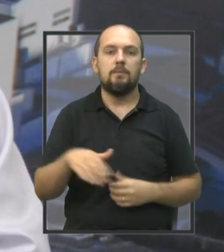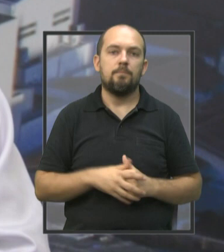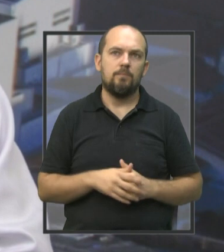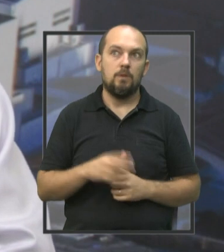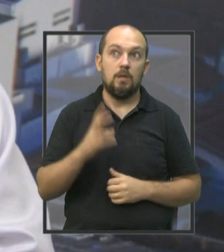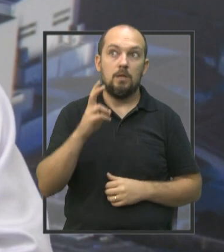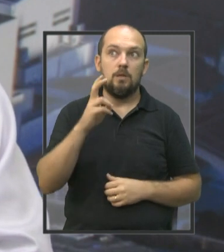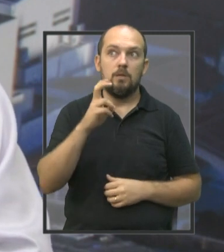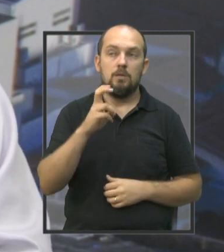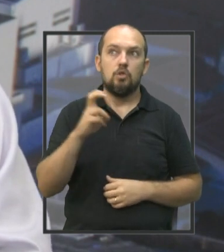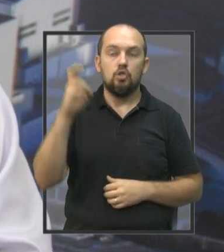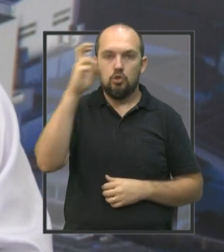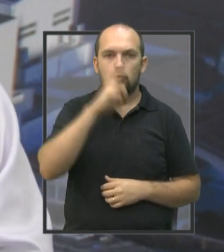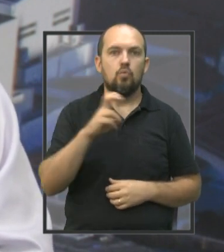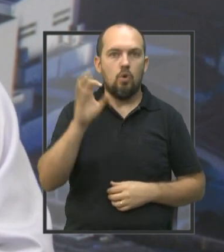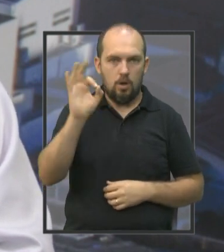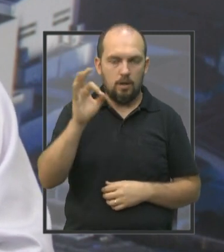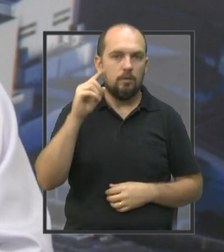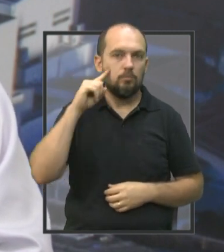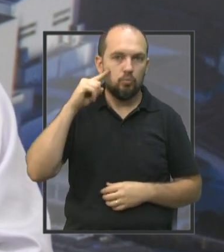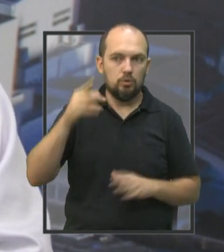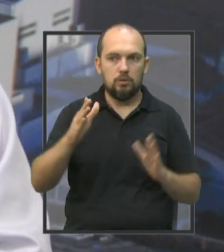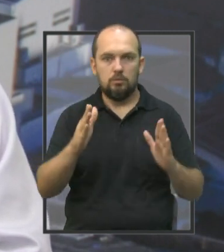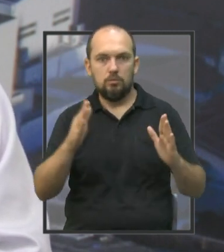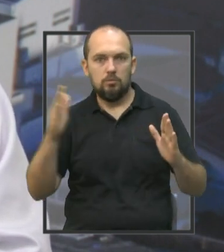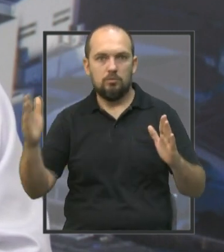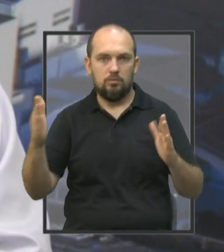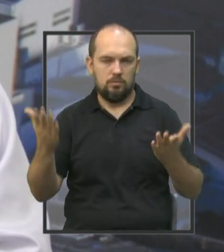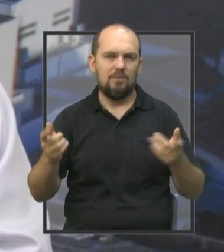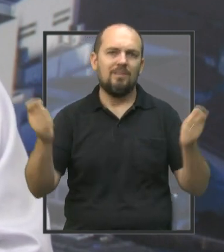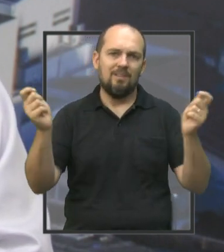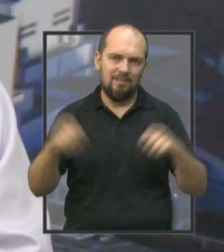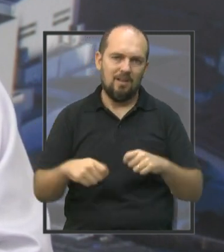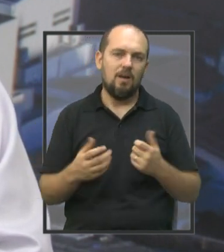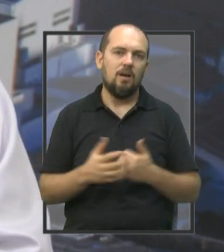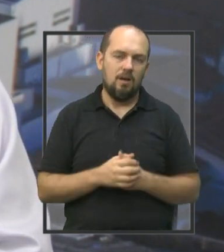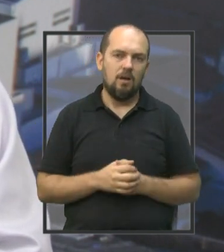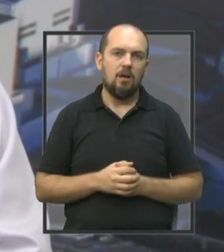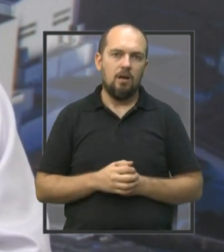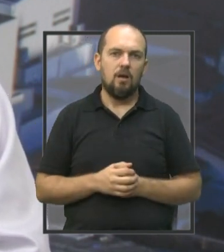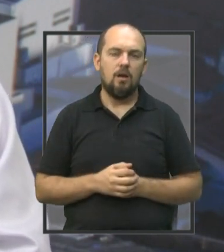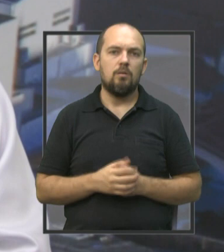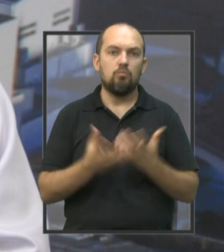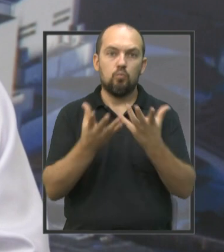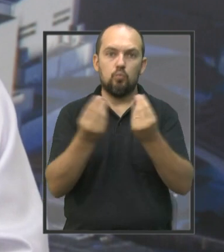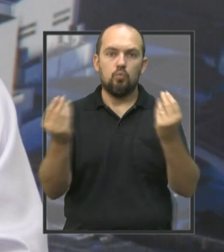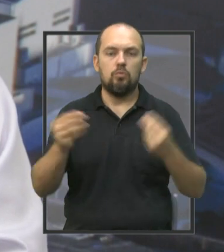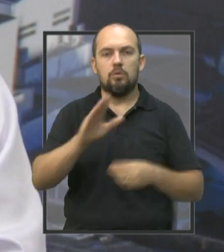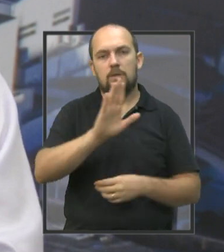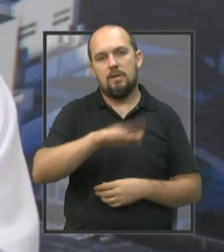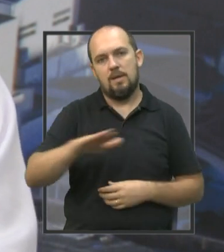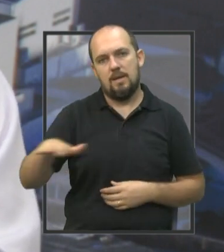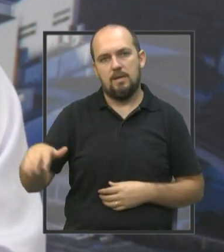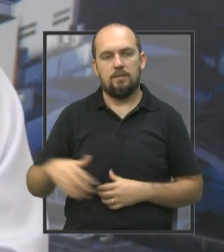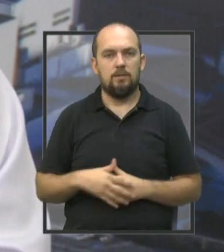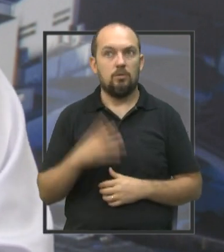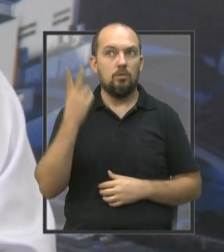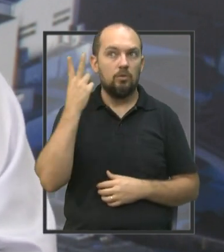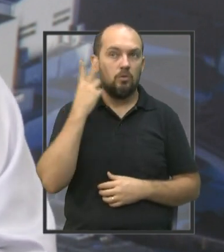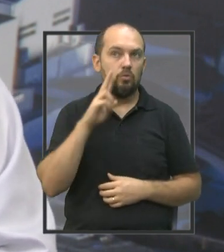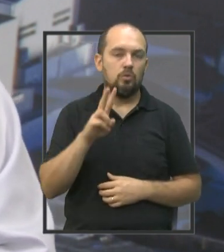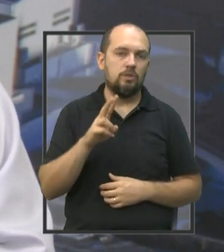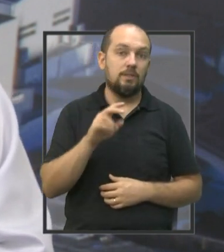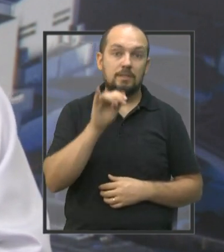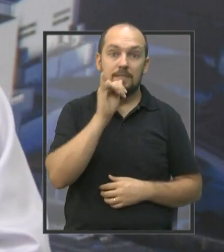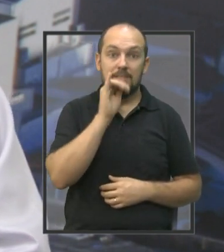cinco verdade. Horas, na era de 5 horas, é. Entendeu? Então dá para atender muitas crianças em 2 dias. Se